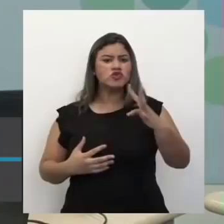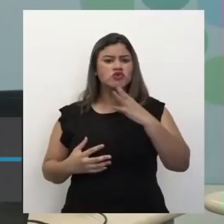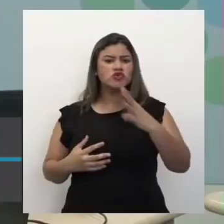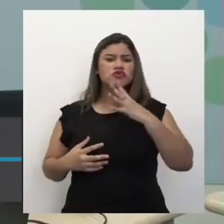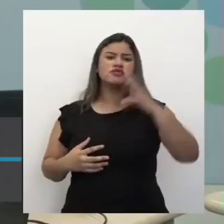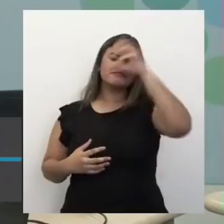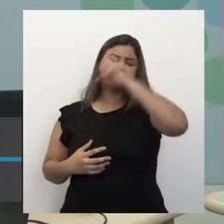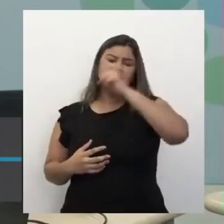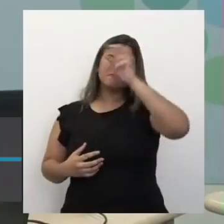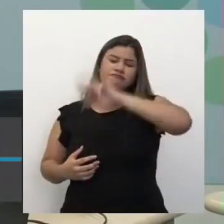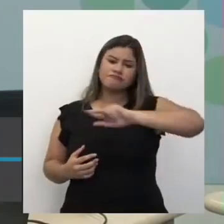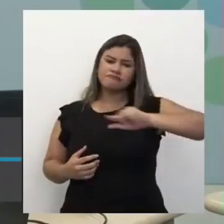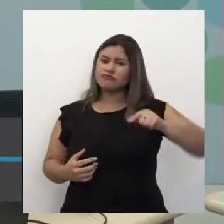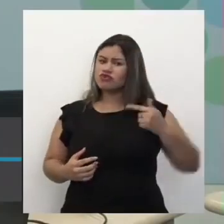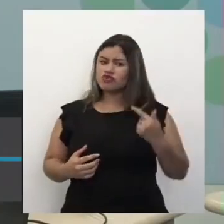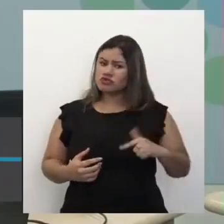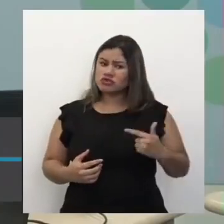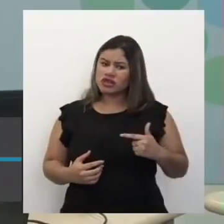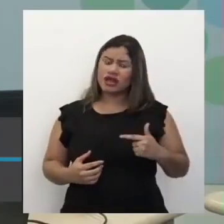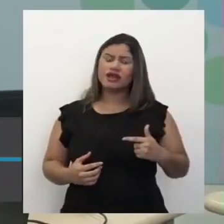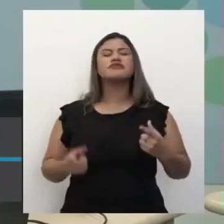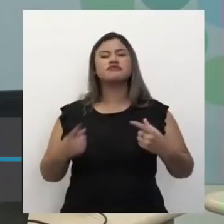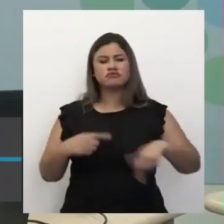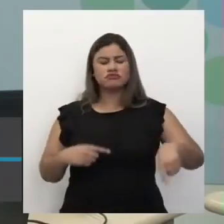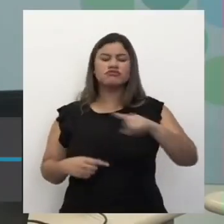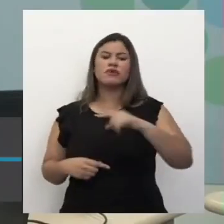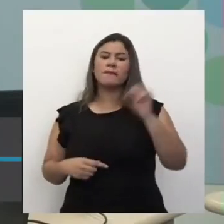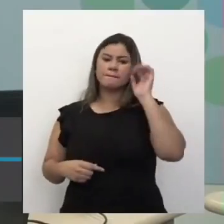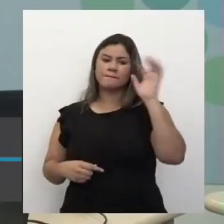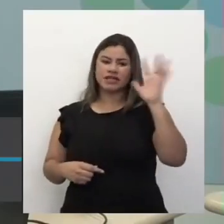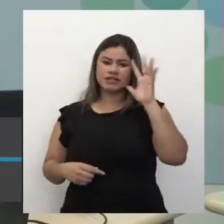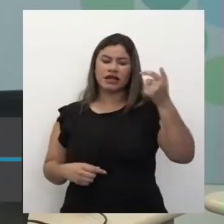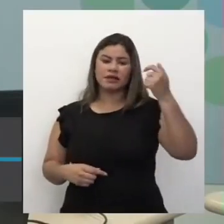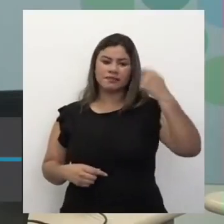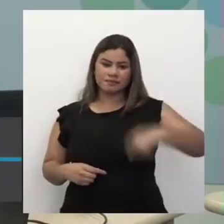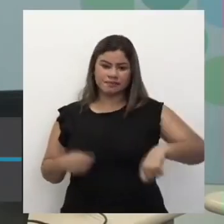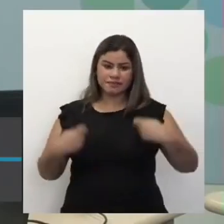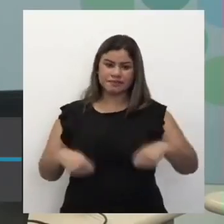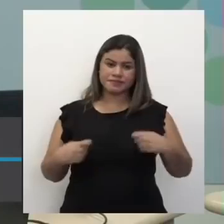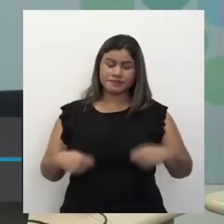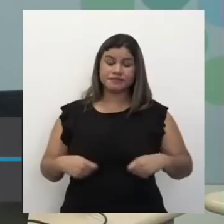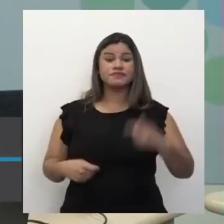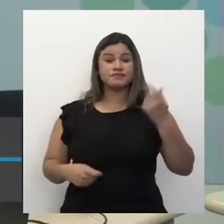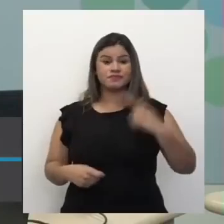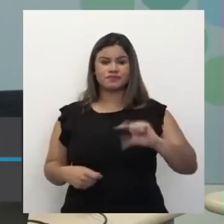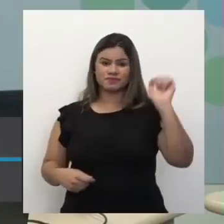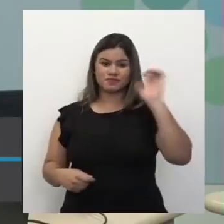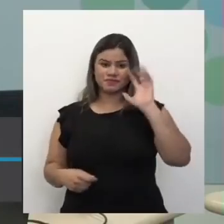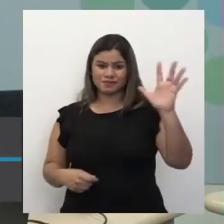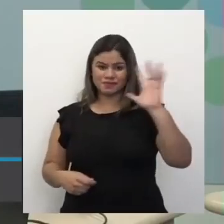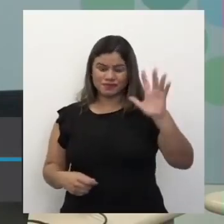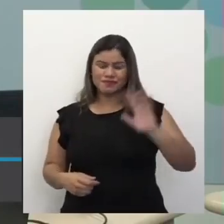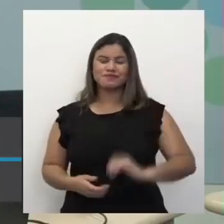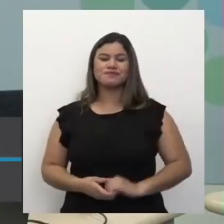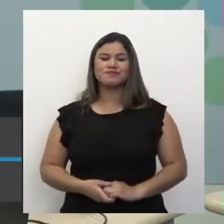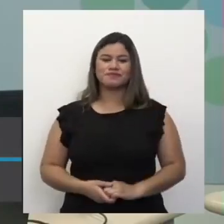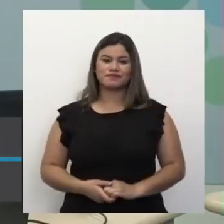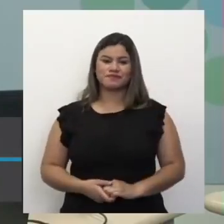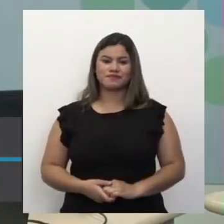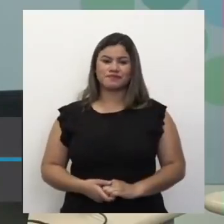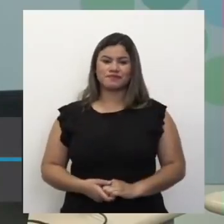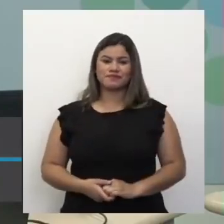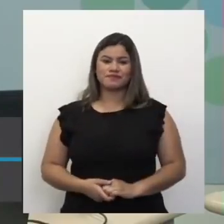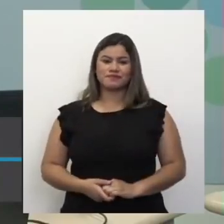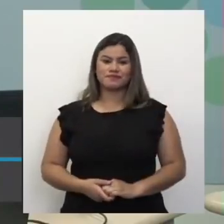algumas coisas? Então acho que a gente precisa fazer essa reflexão. E agora eu quero fazer uma outra reflexão, tá bom? Então,